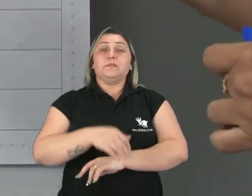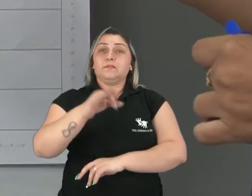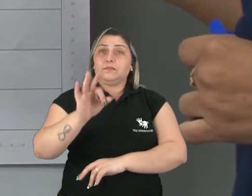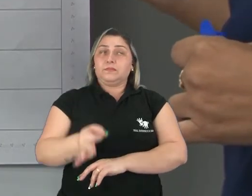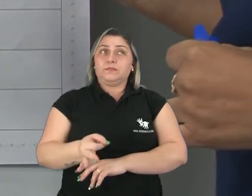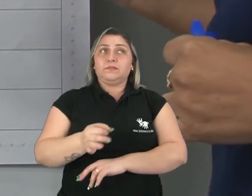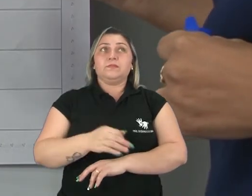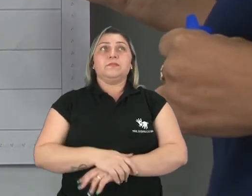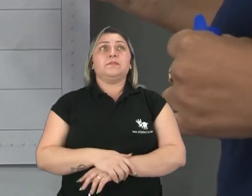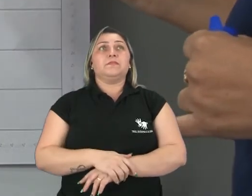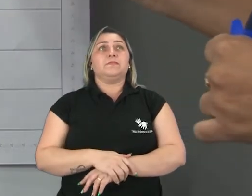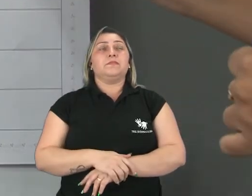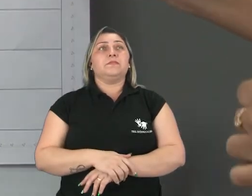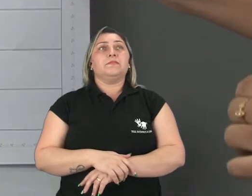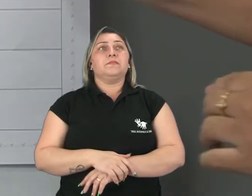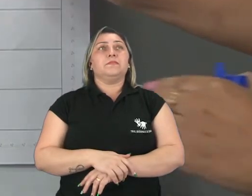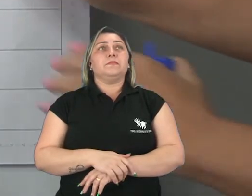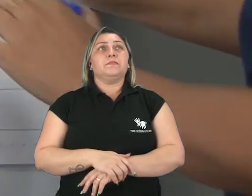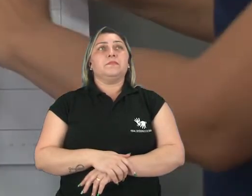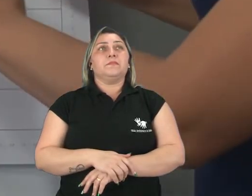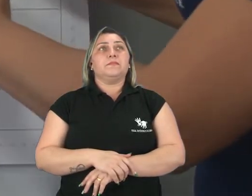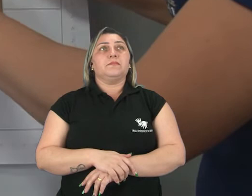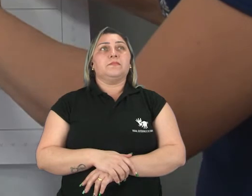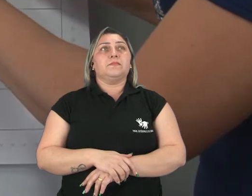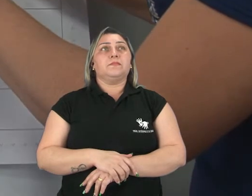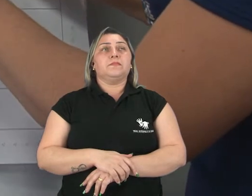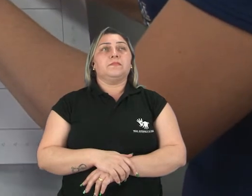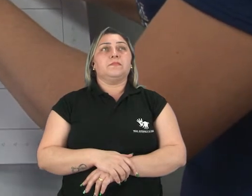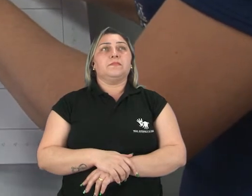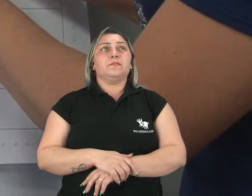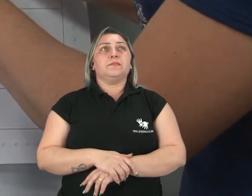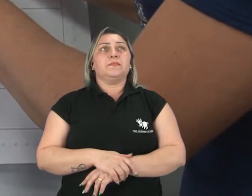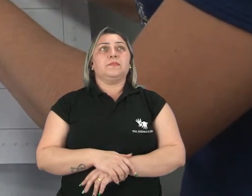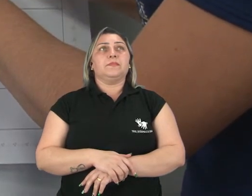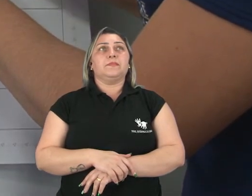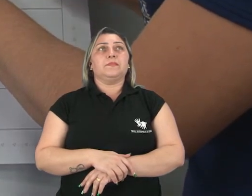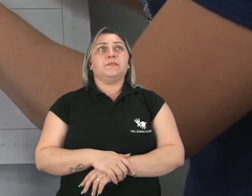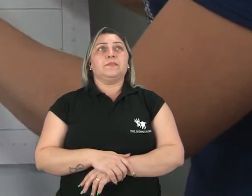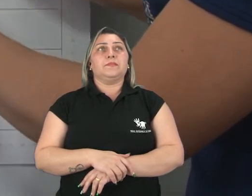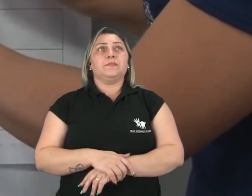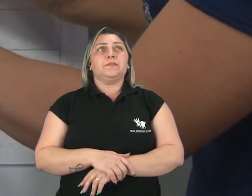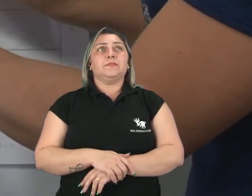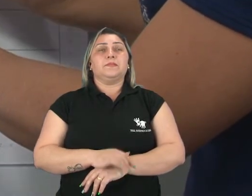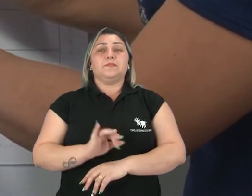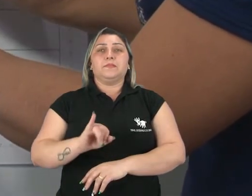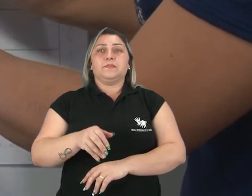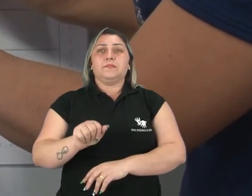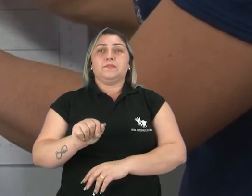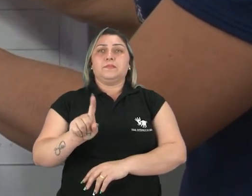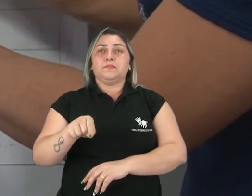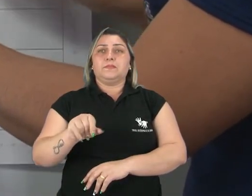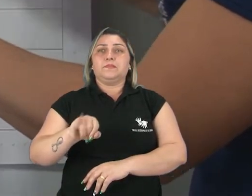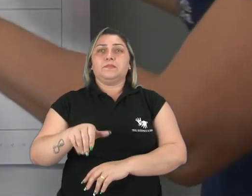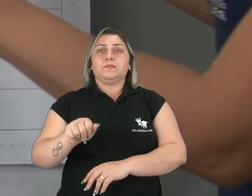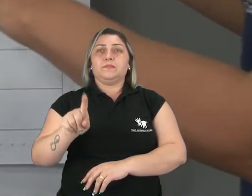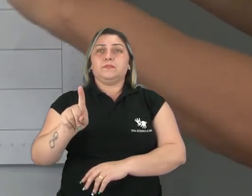certo então vamos aqui ó griphao já